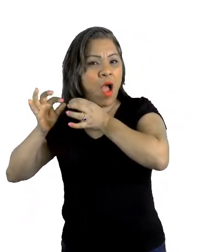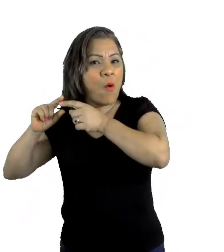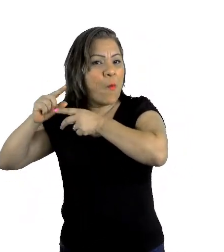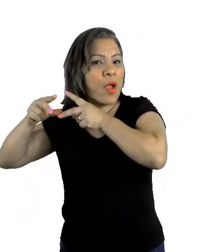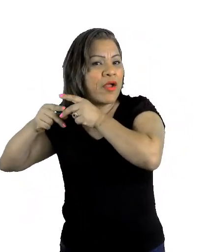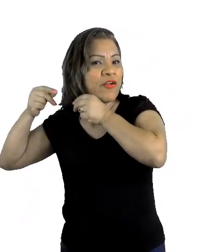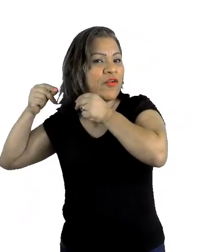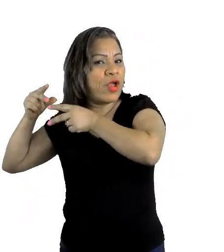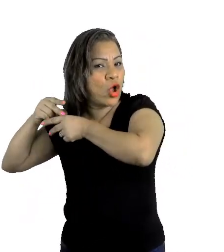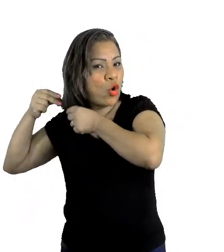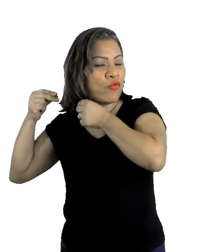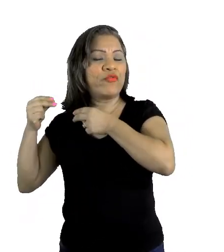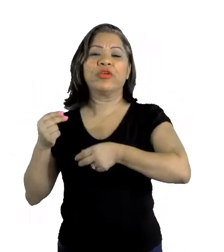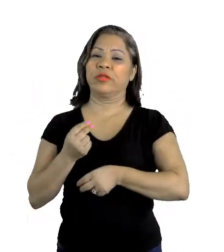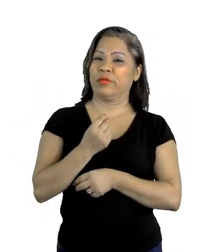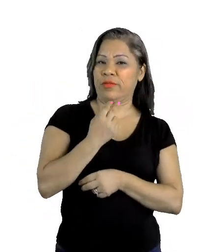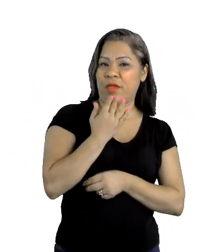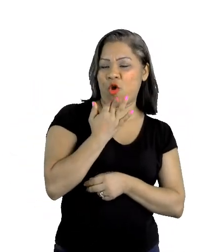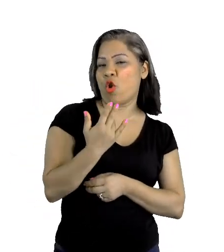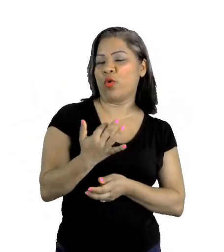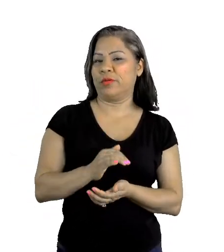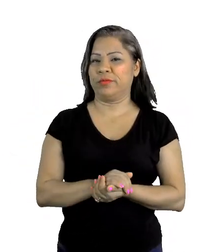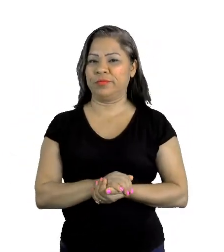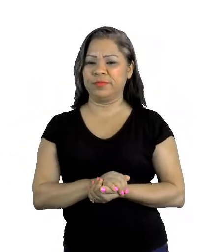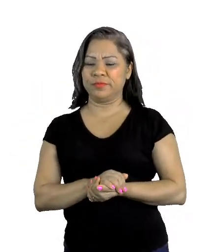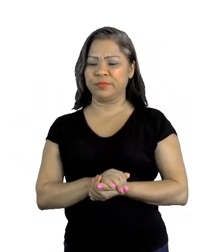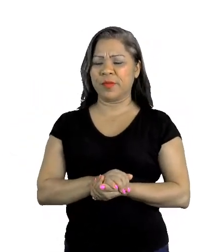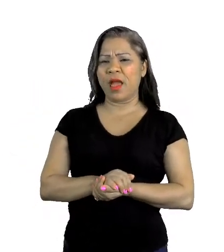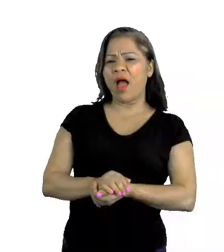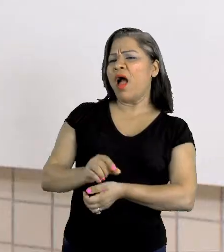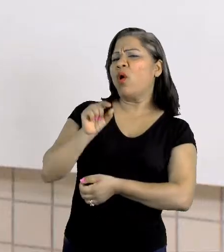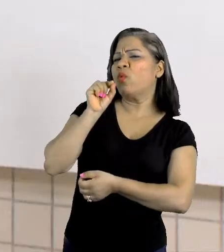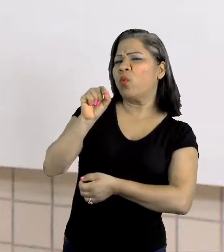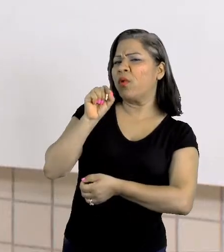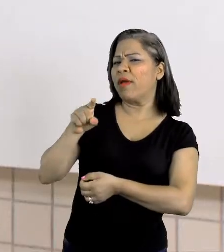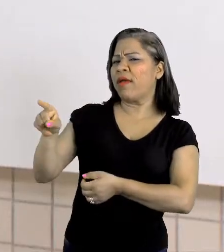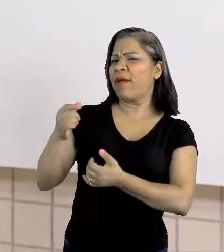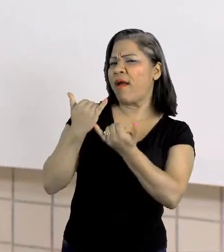Fecha aspas. Com quem ela ficava parecida?